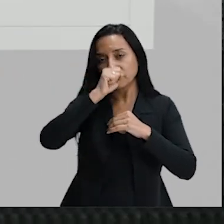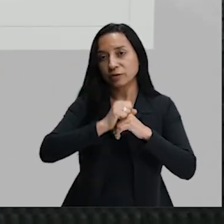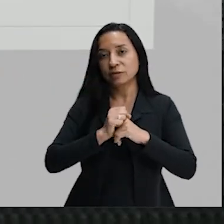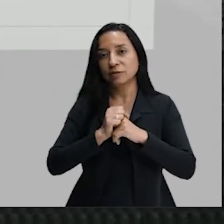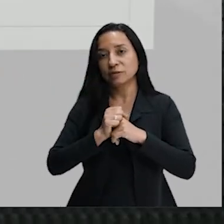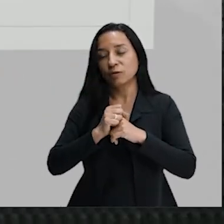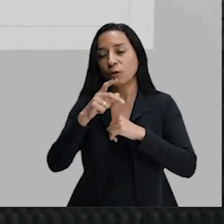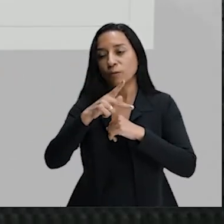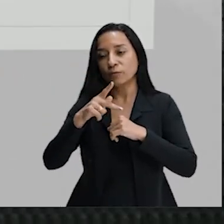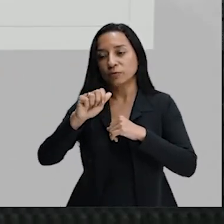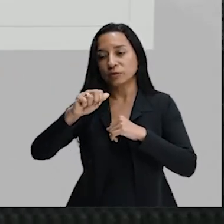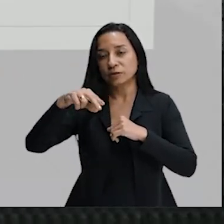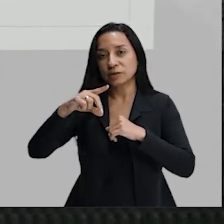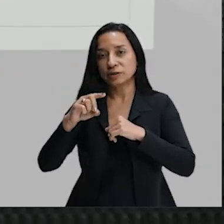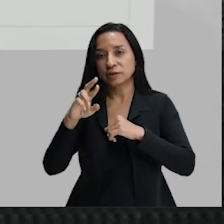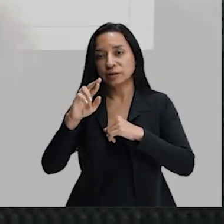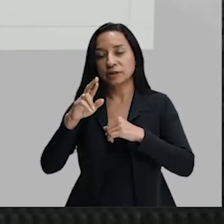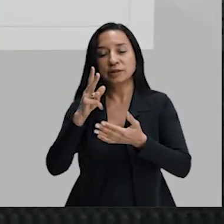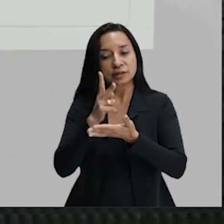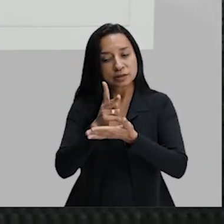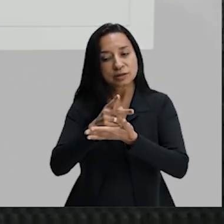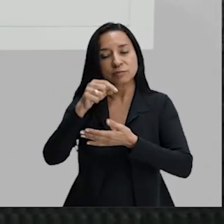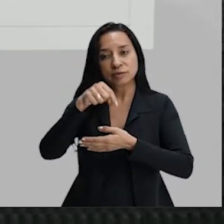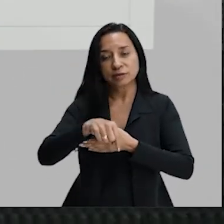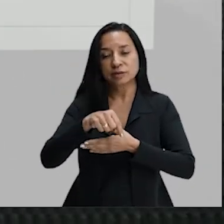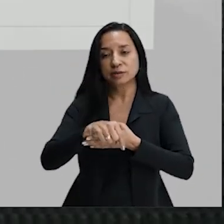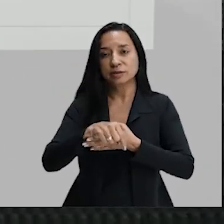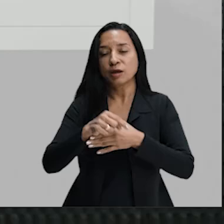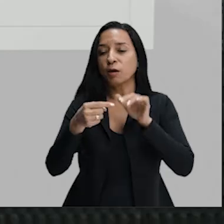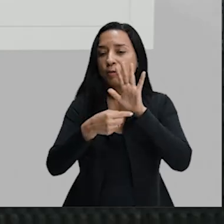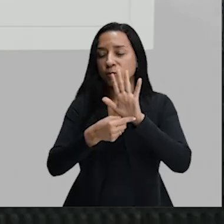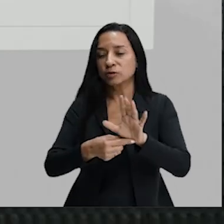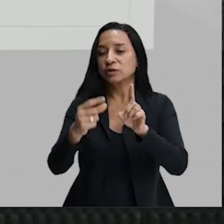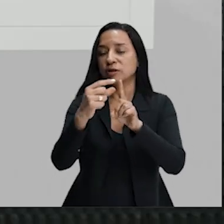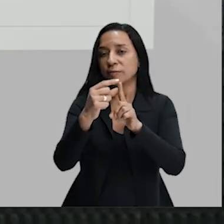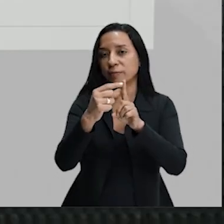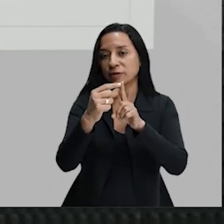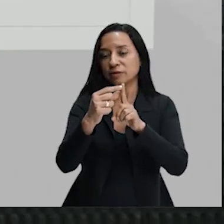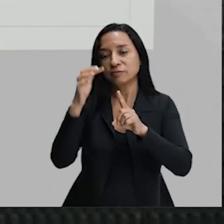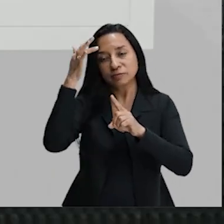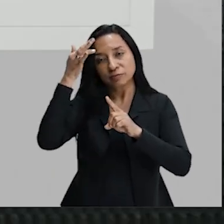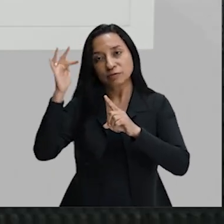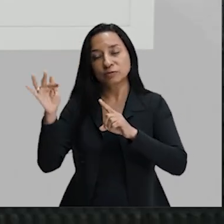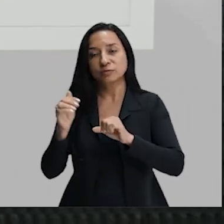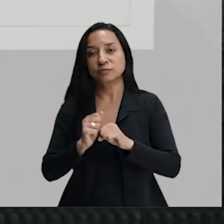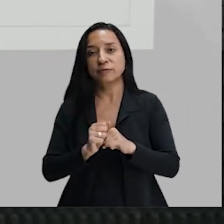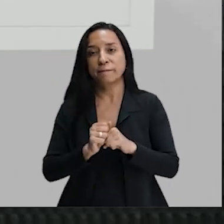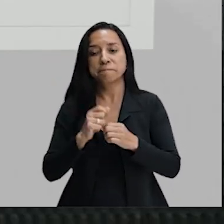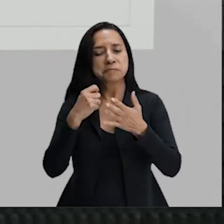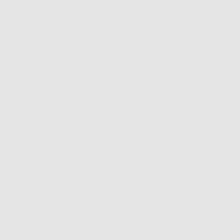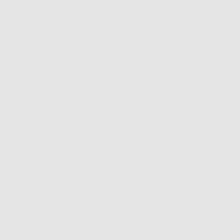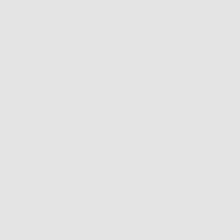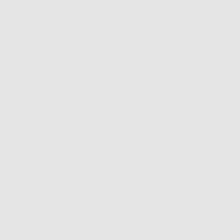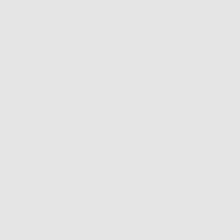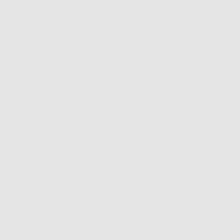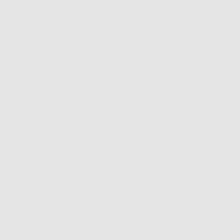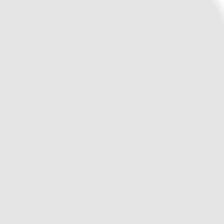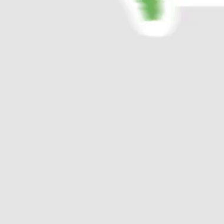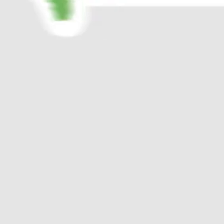professor André Luiz com vocês sempre aqui, trazendo essa palavra filosófica, ou pelo menos tentando, né? Vamos lá, gente.